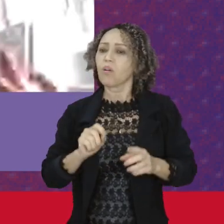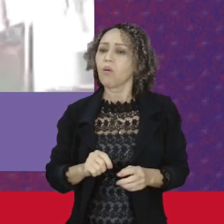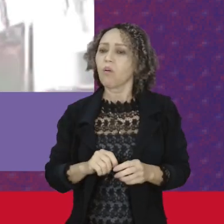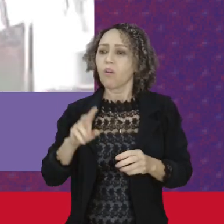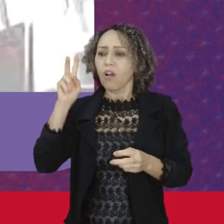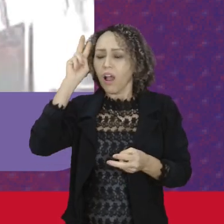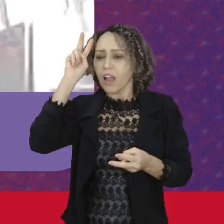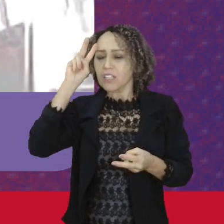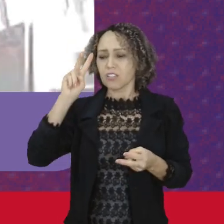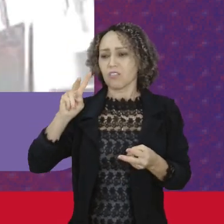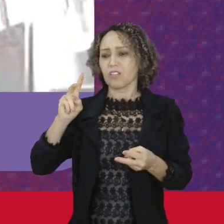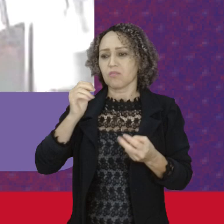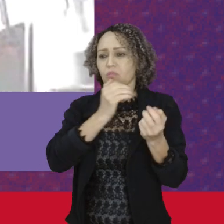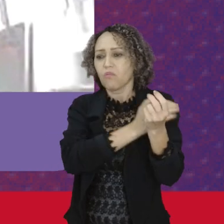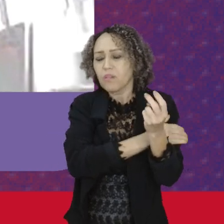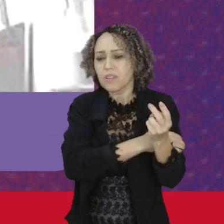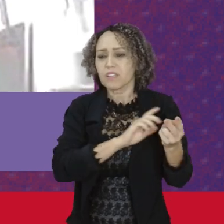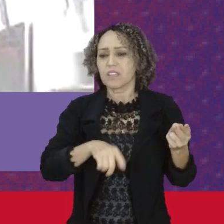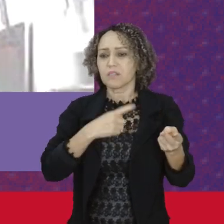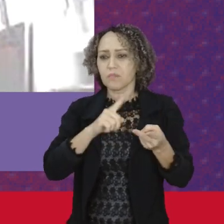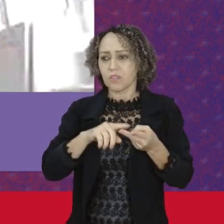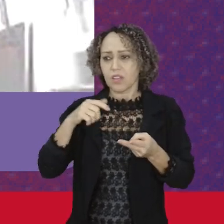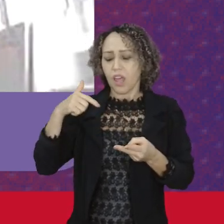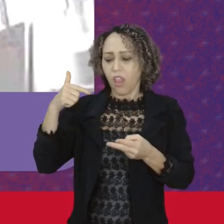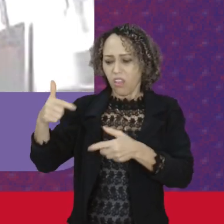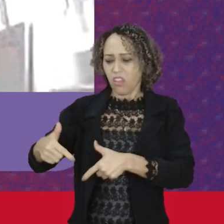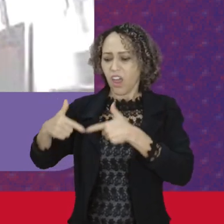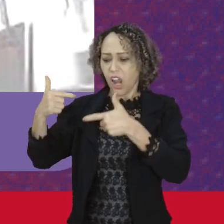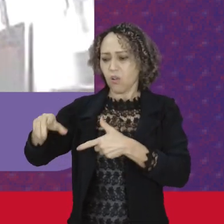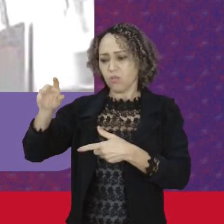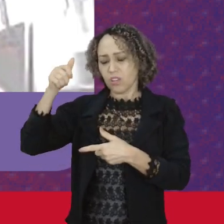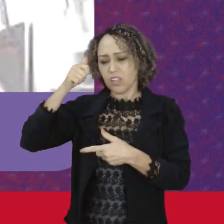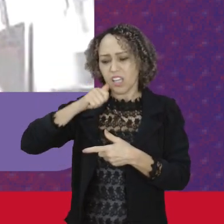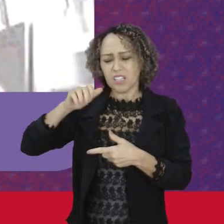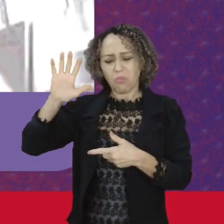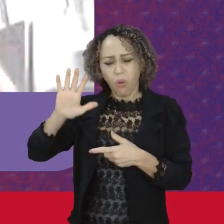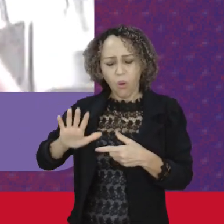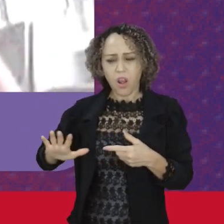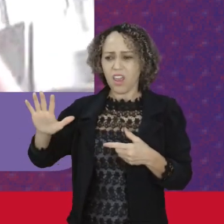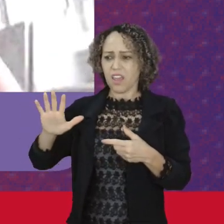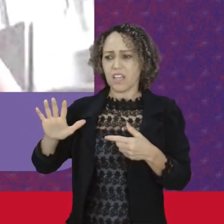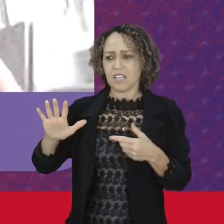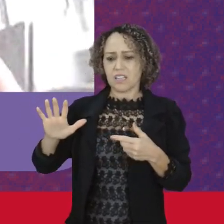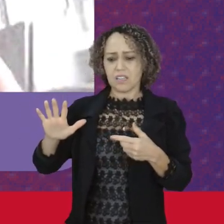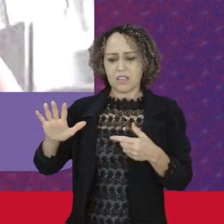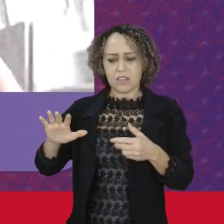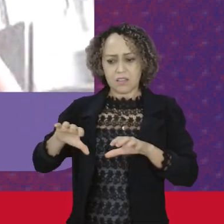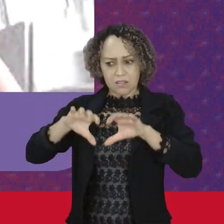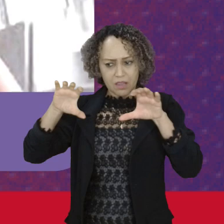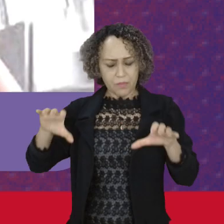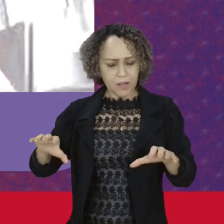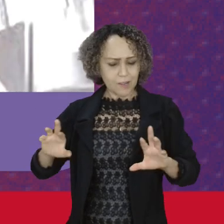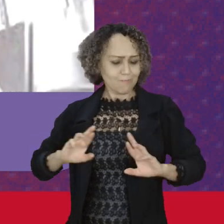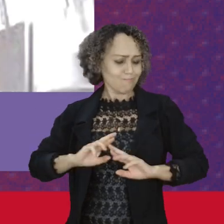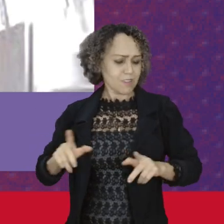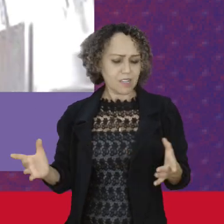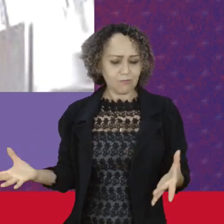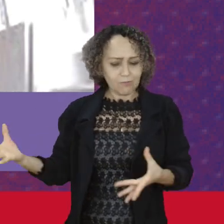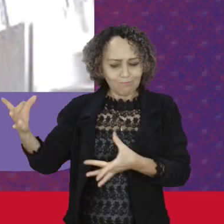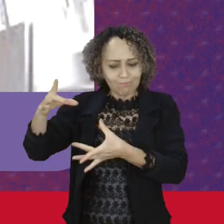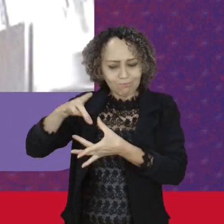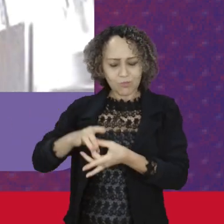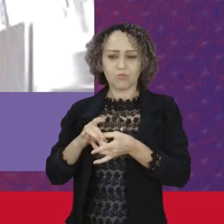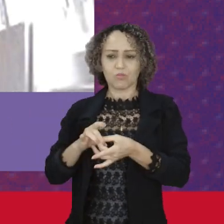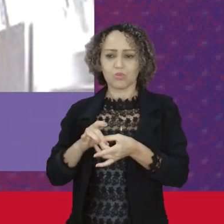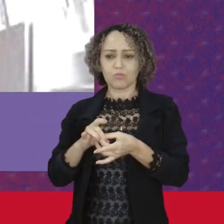da luta das mulheres, e das mulheres mesmo, são coisas que não são separáveis, né, estão juntas. Mas, de